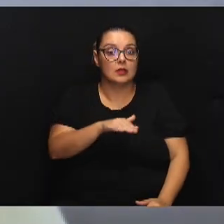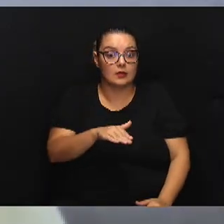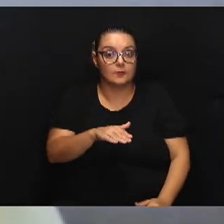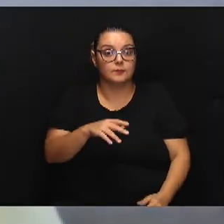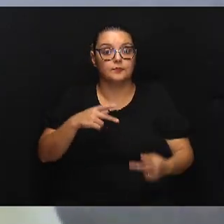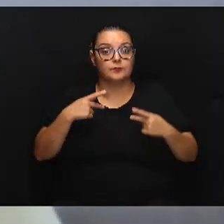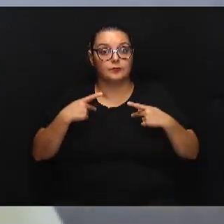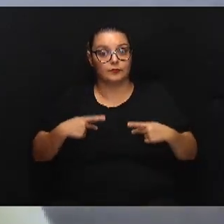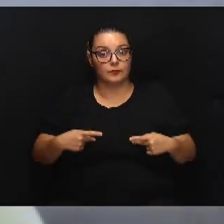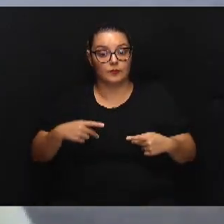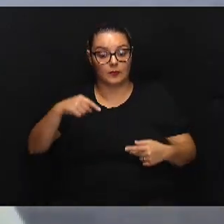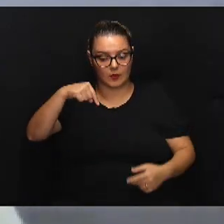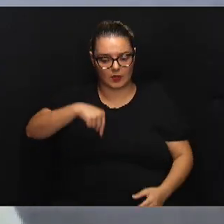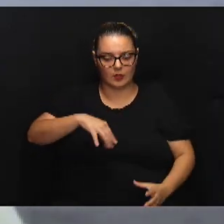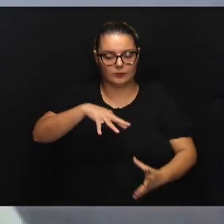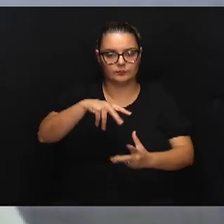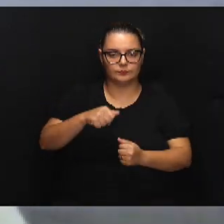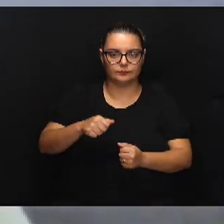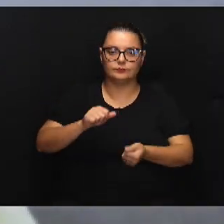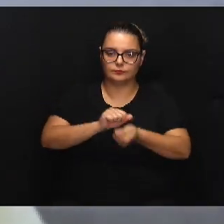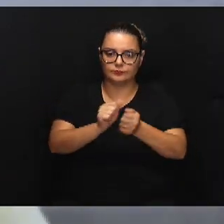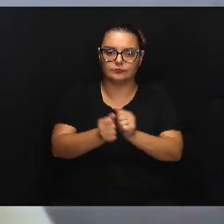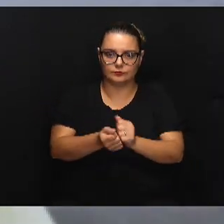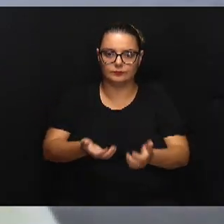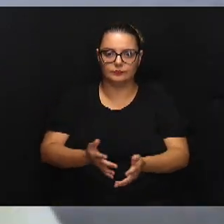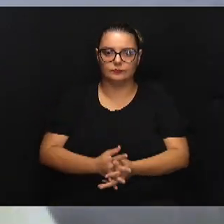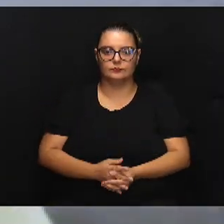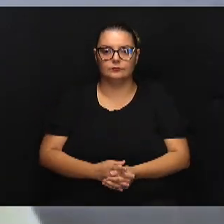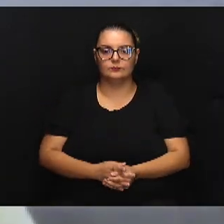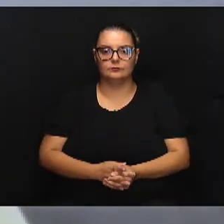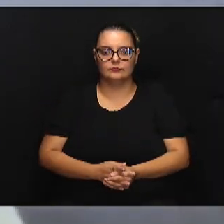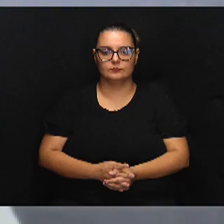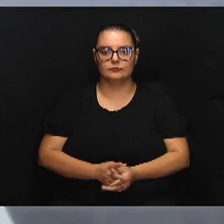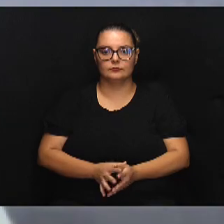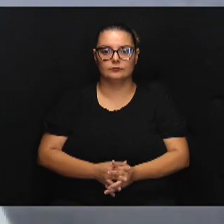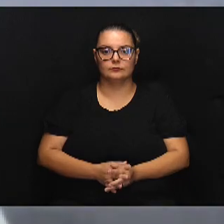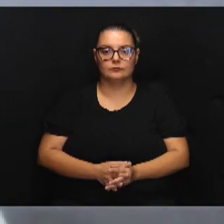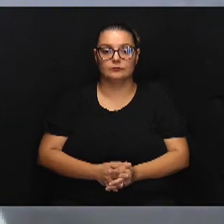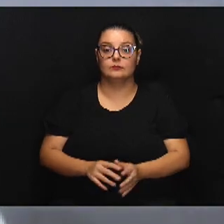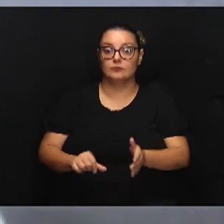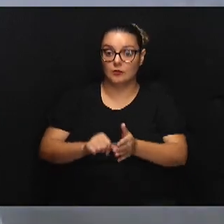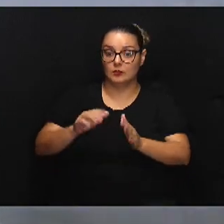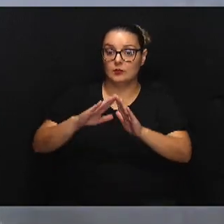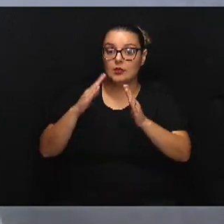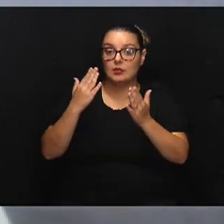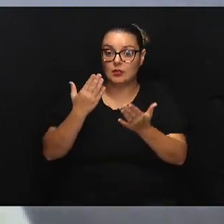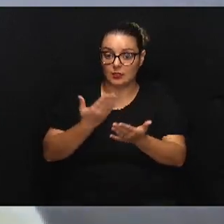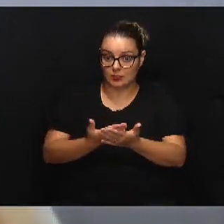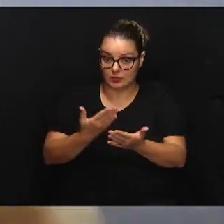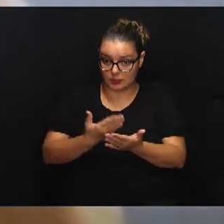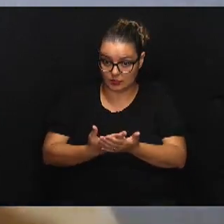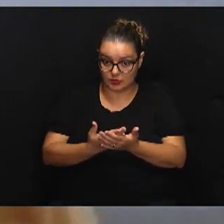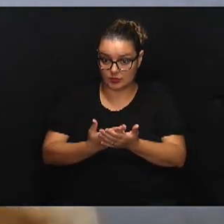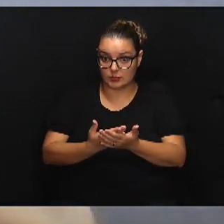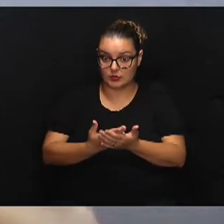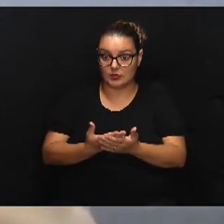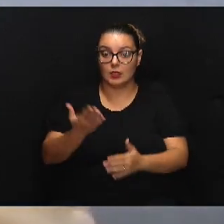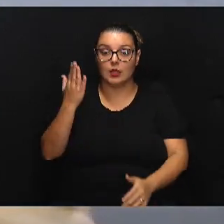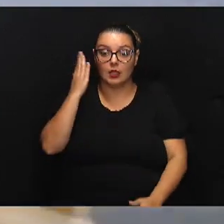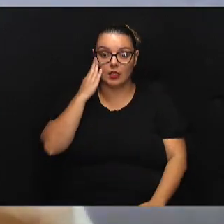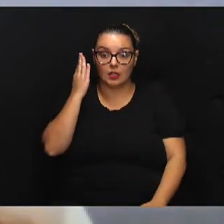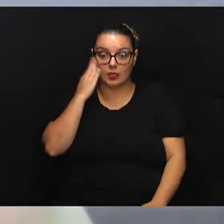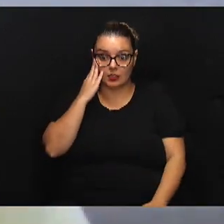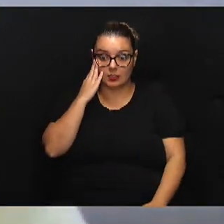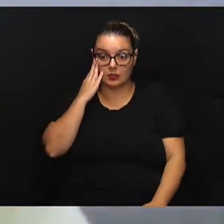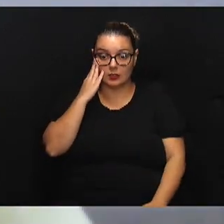posiciona neste mundo e adaptar. Primeiro é a escola que tem que entender esta